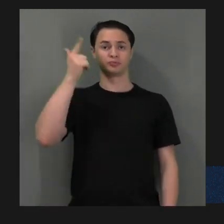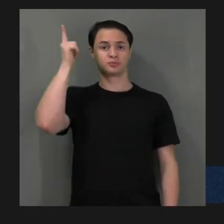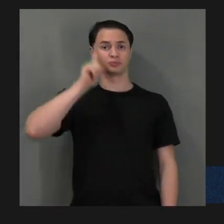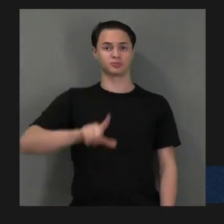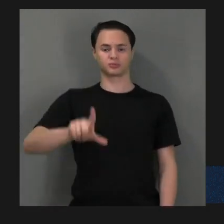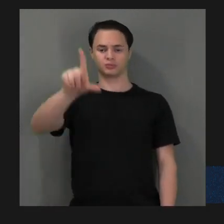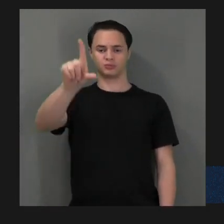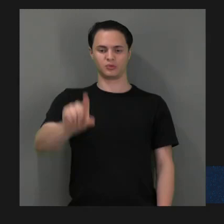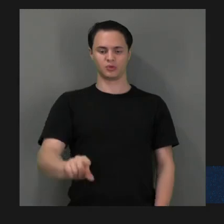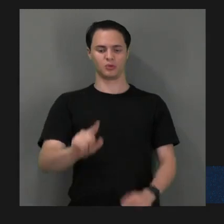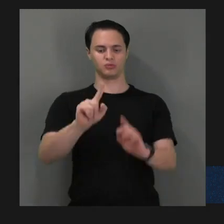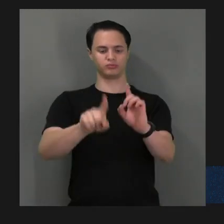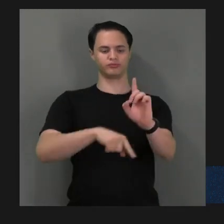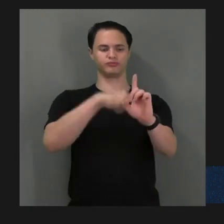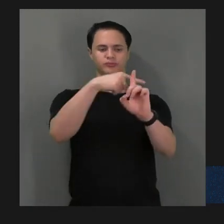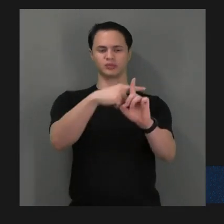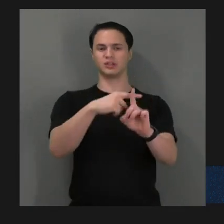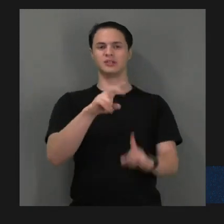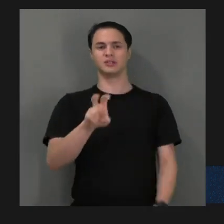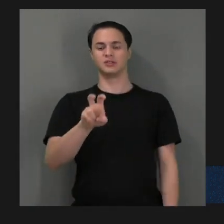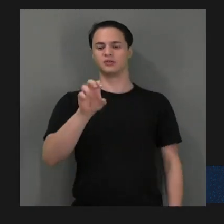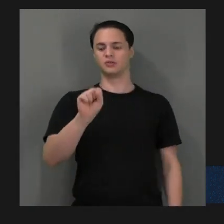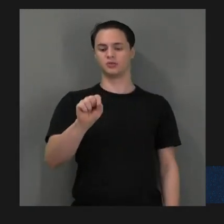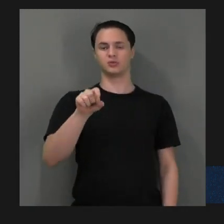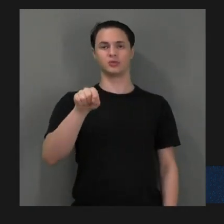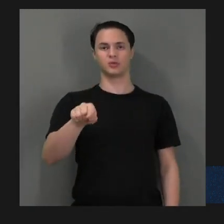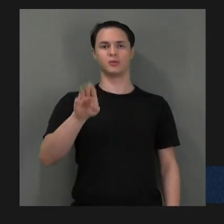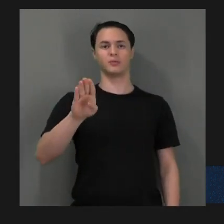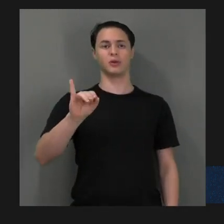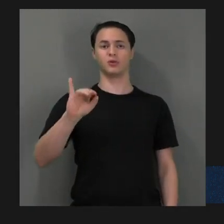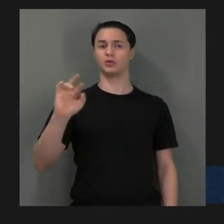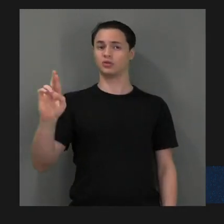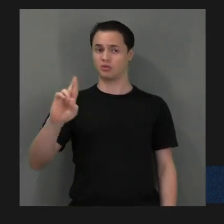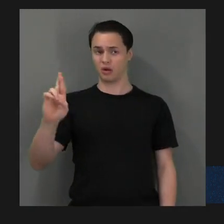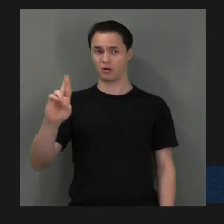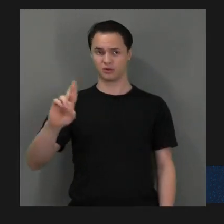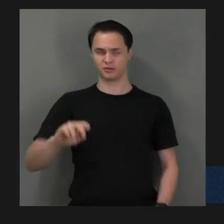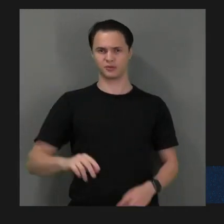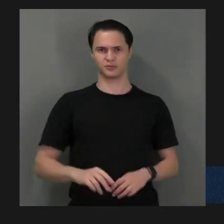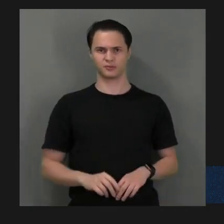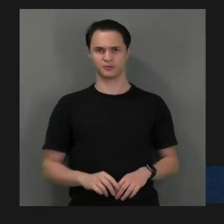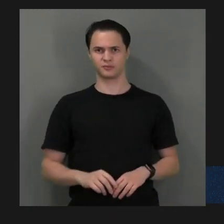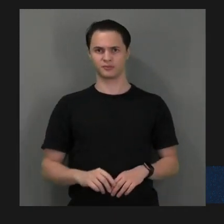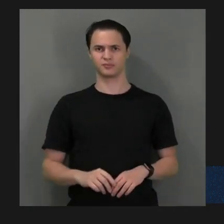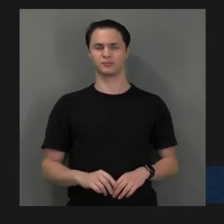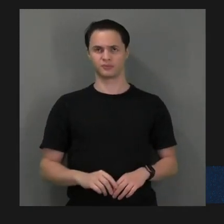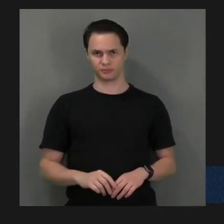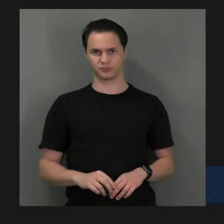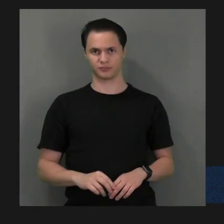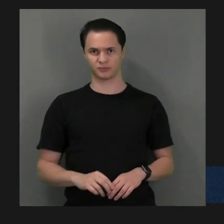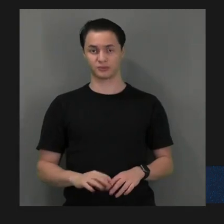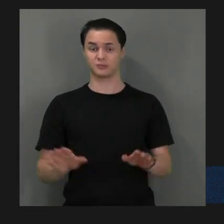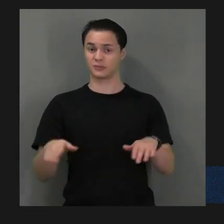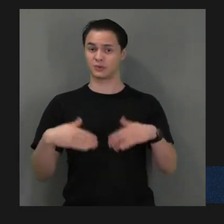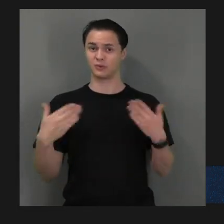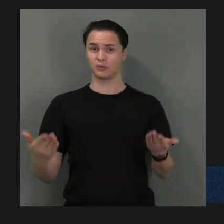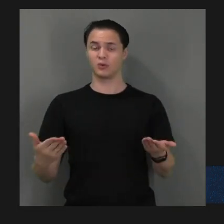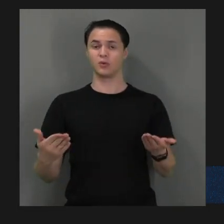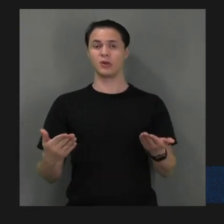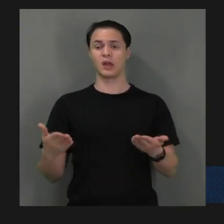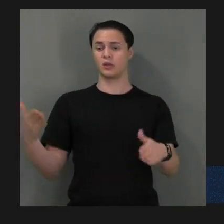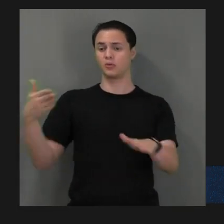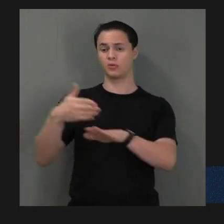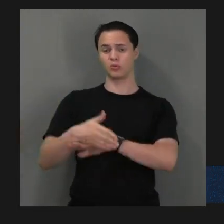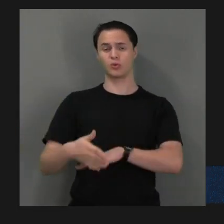um superávit de 58 bilhões de reais. 58 bi. Foi só entrar o Lula